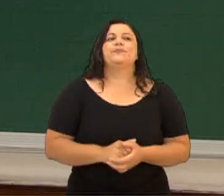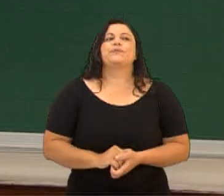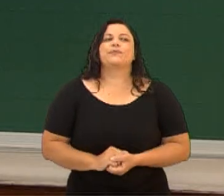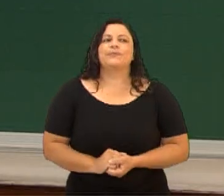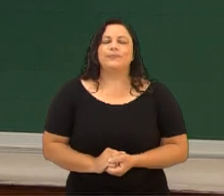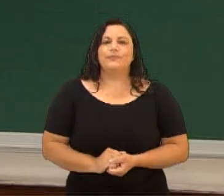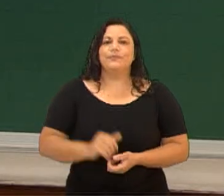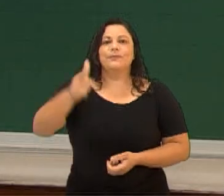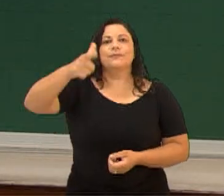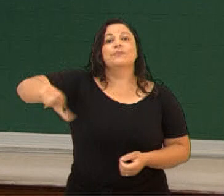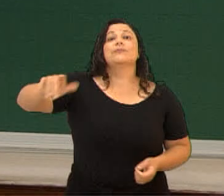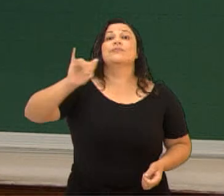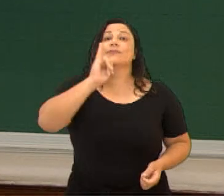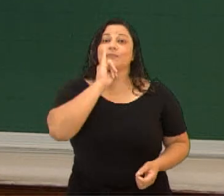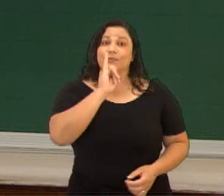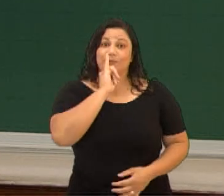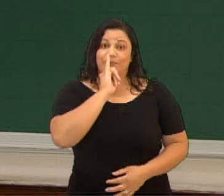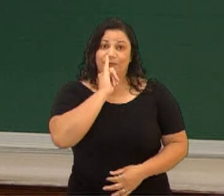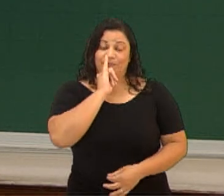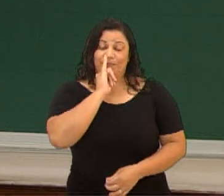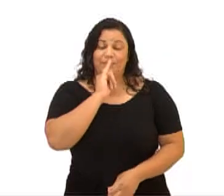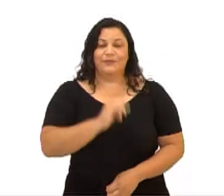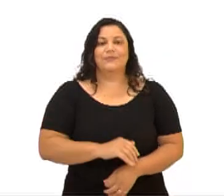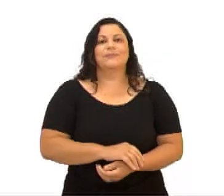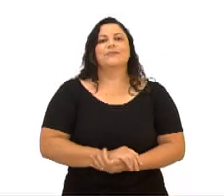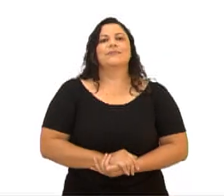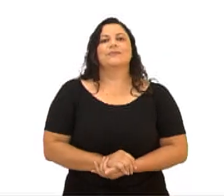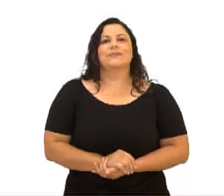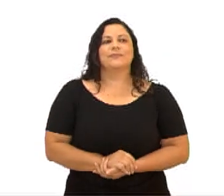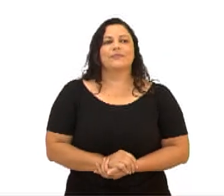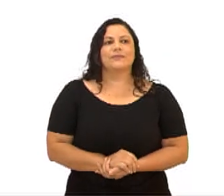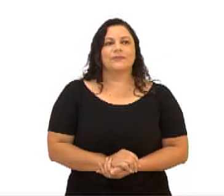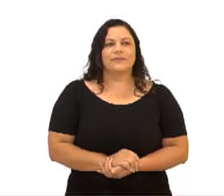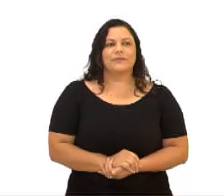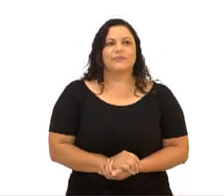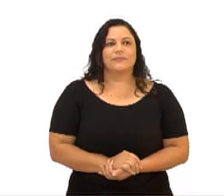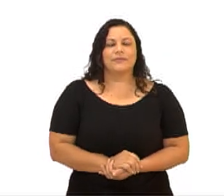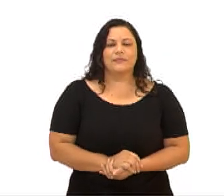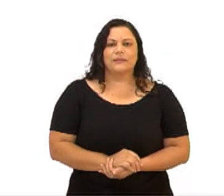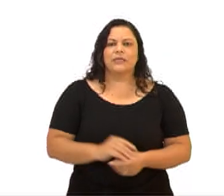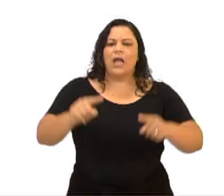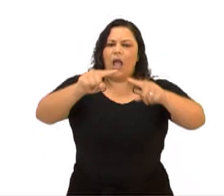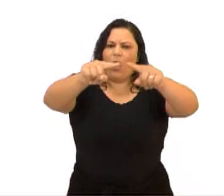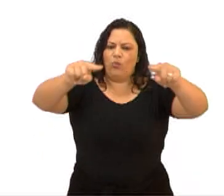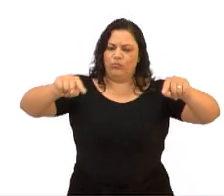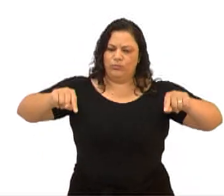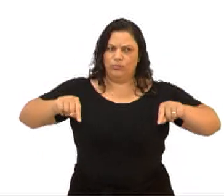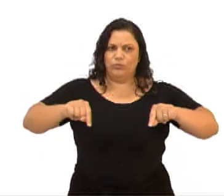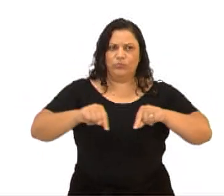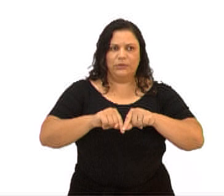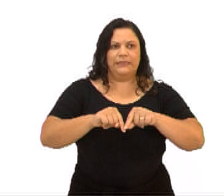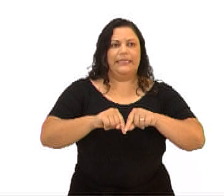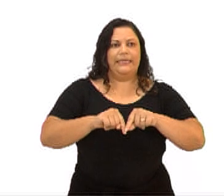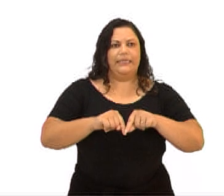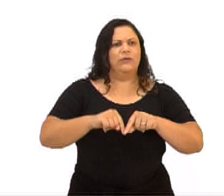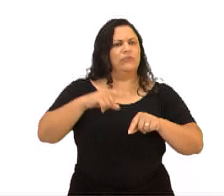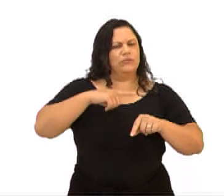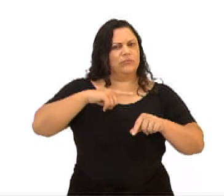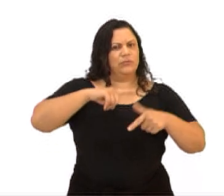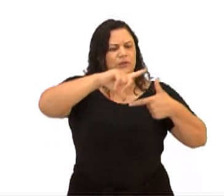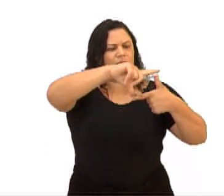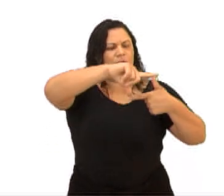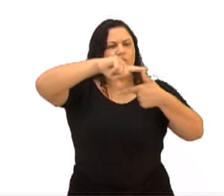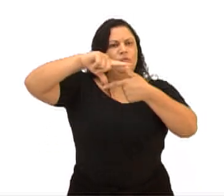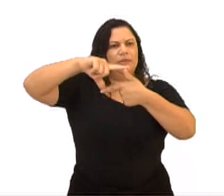um exemplo. Exemplo 2. Um terreno tem a forma de um retângulo de 15 metros